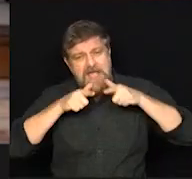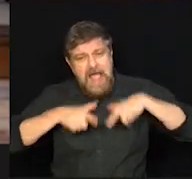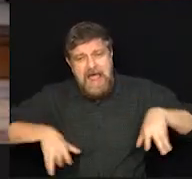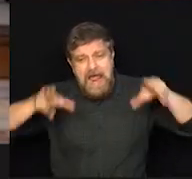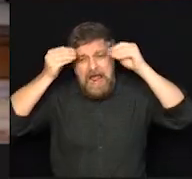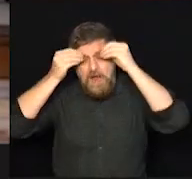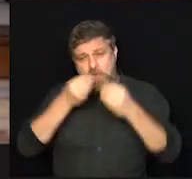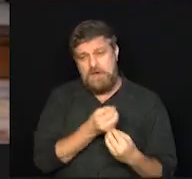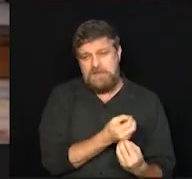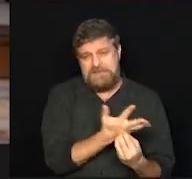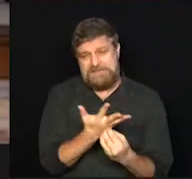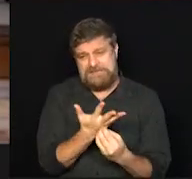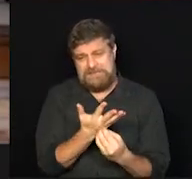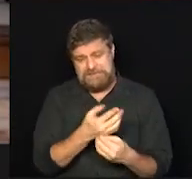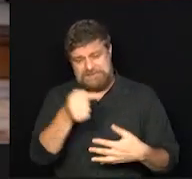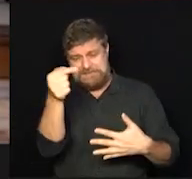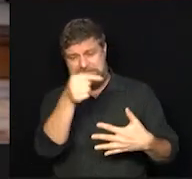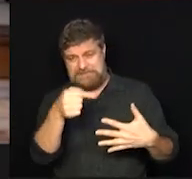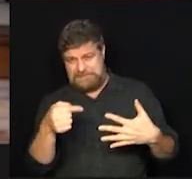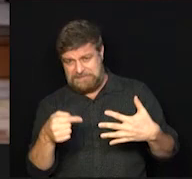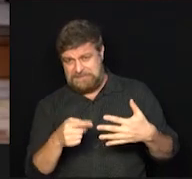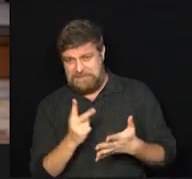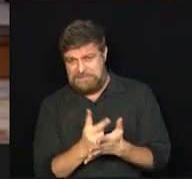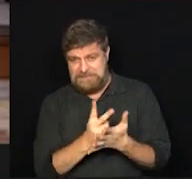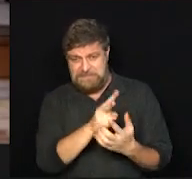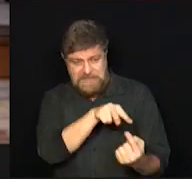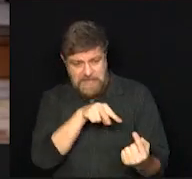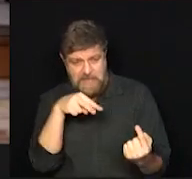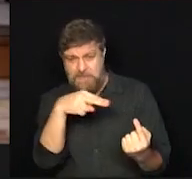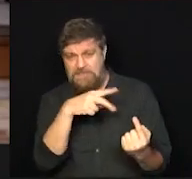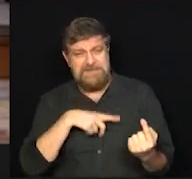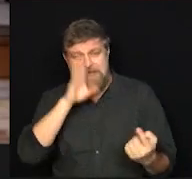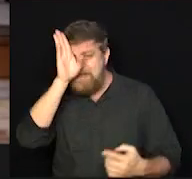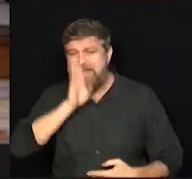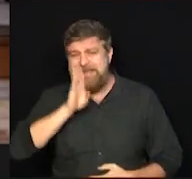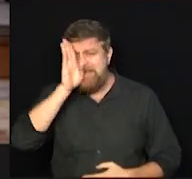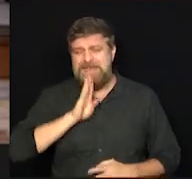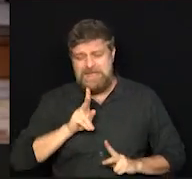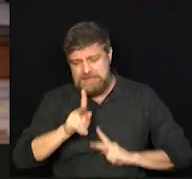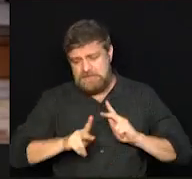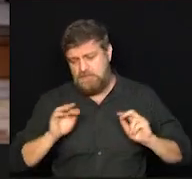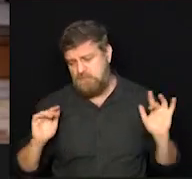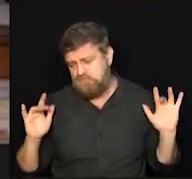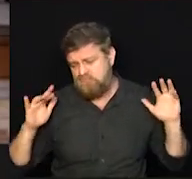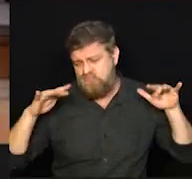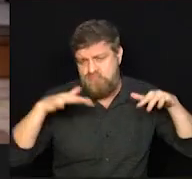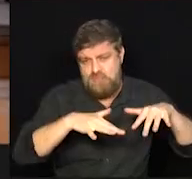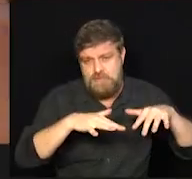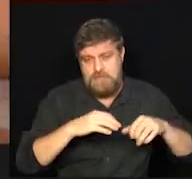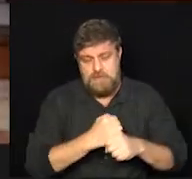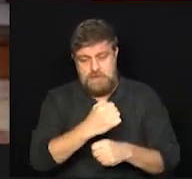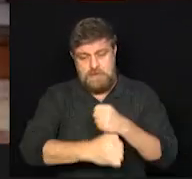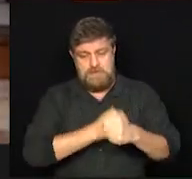artísticas sempre oferecidas na perspectiva de acesso gratuito ao público em